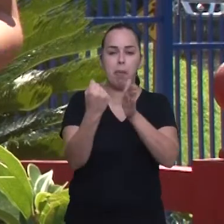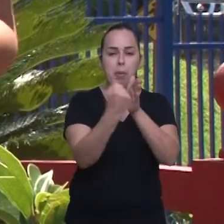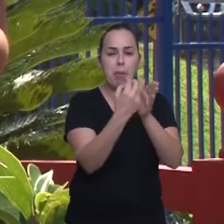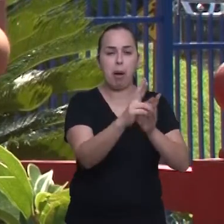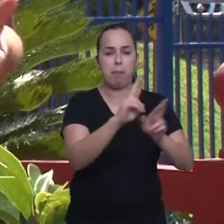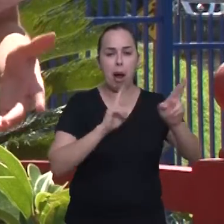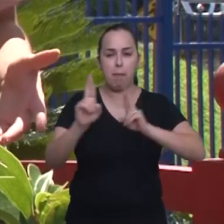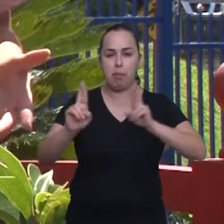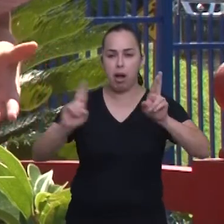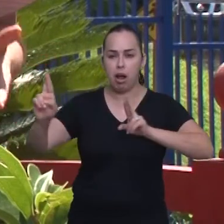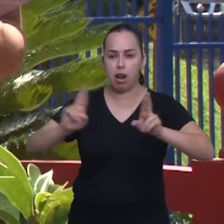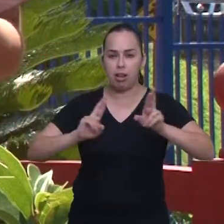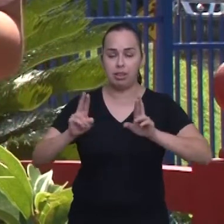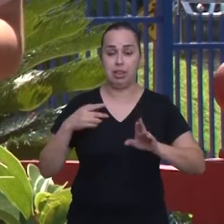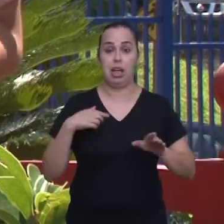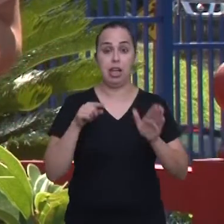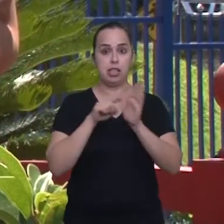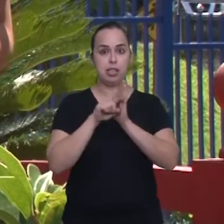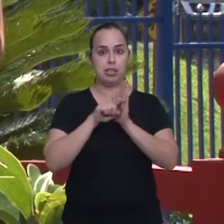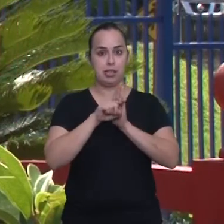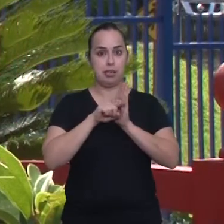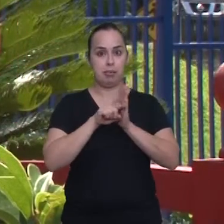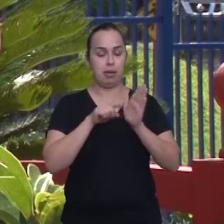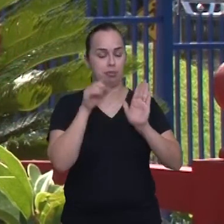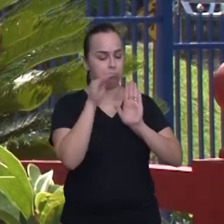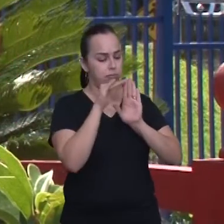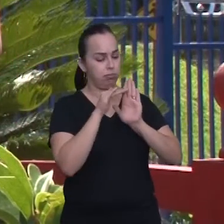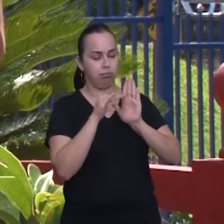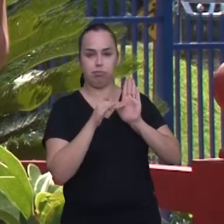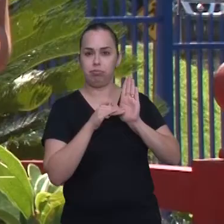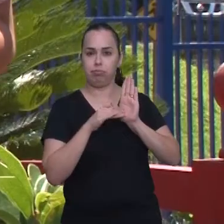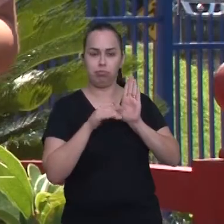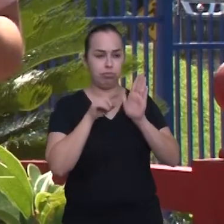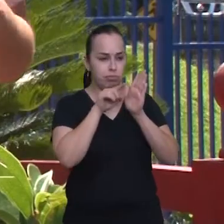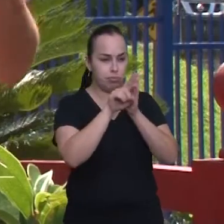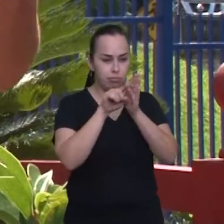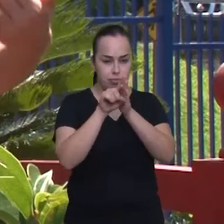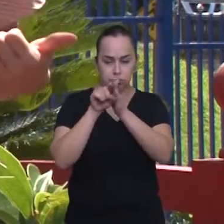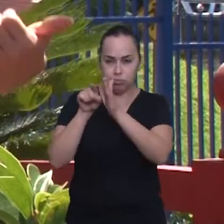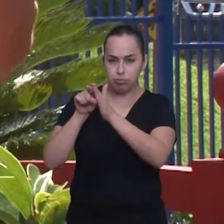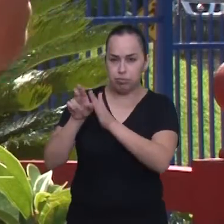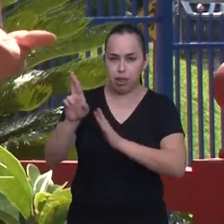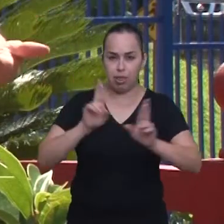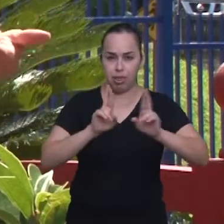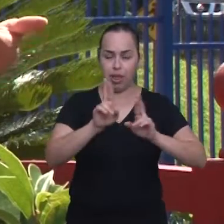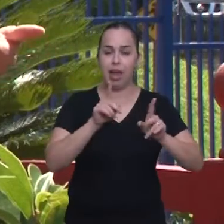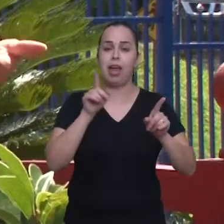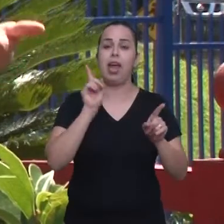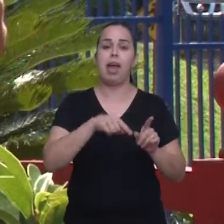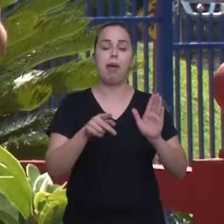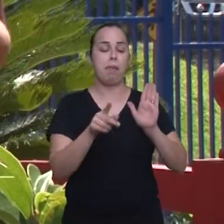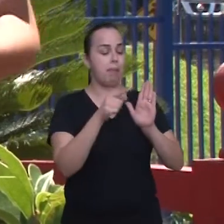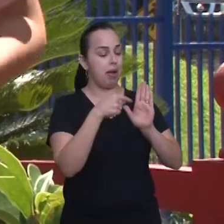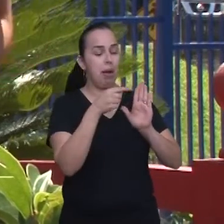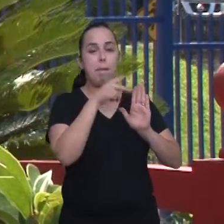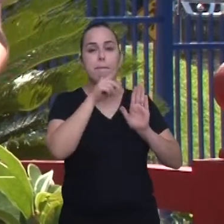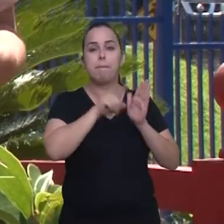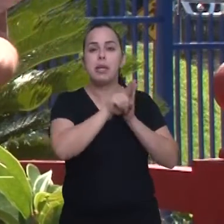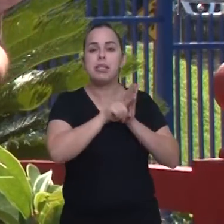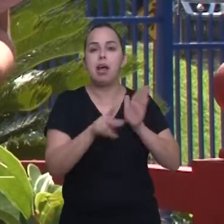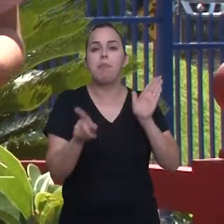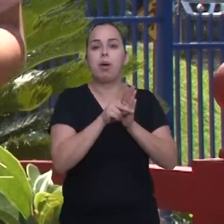responderam a uma série de perguntas padronizadas usadas para os diagnósticos de depressão, ansiedade e